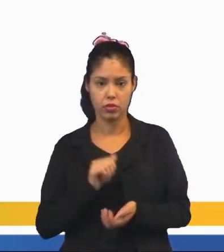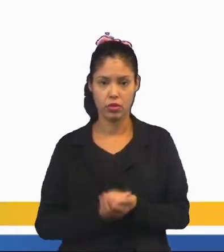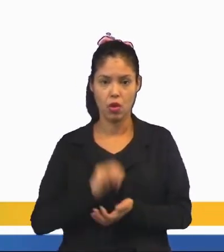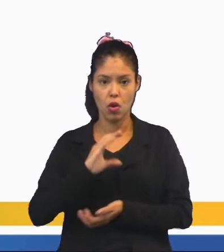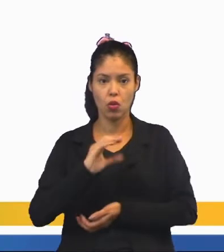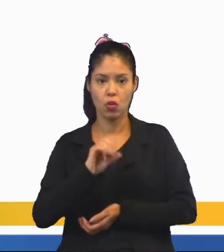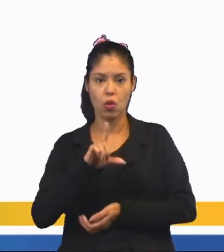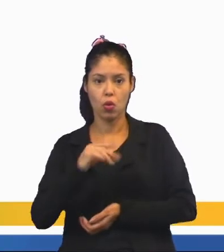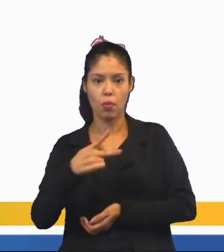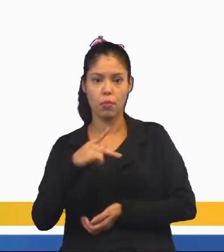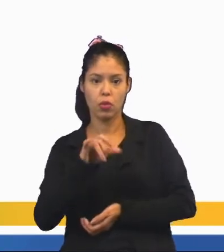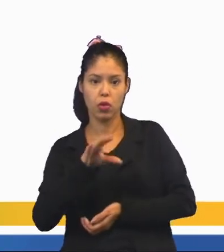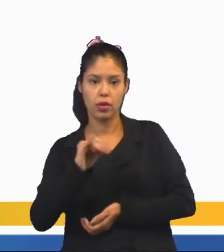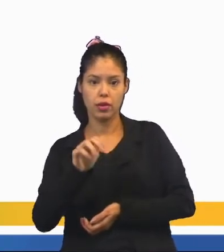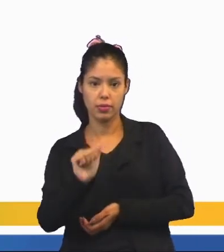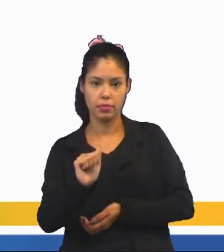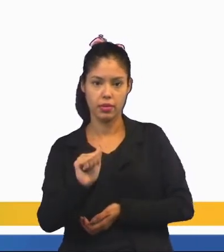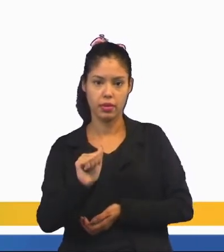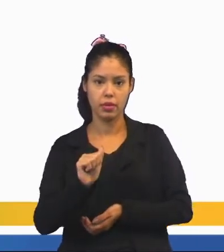citopatologia,